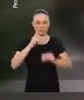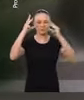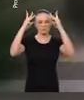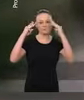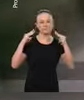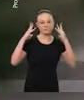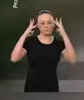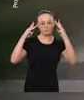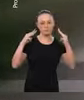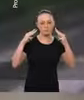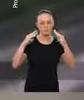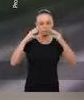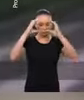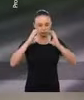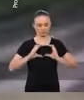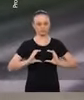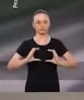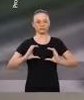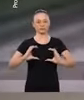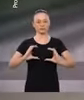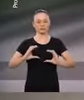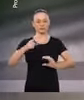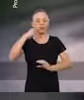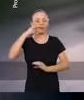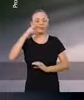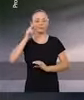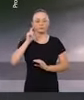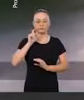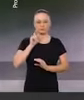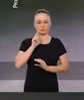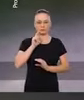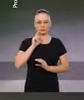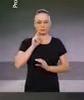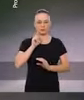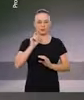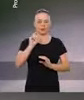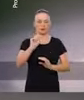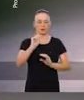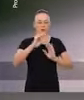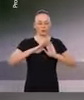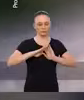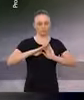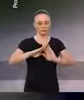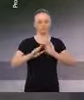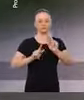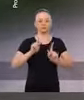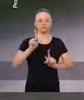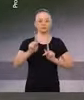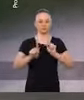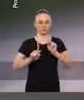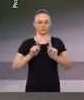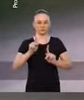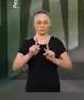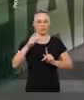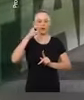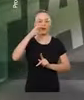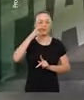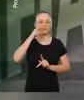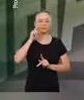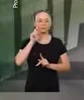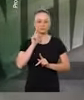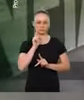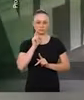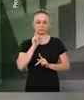e moralidade. Coragem. Álvaro Dias. A voz da nossa indignação.